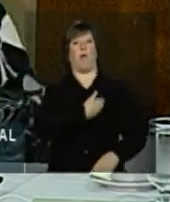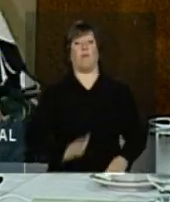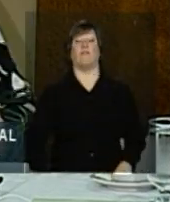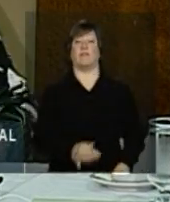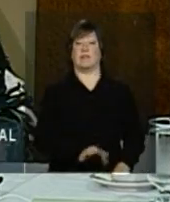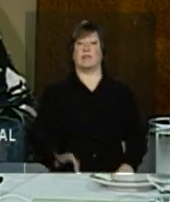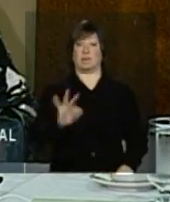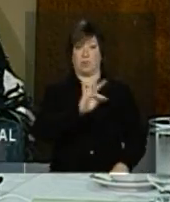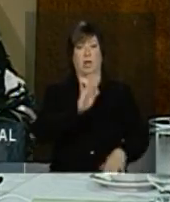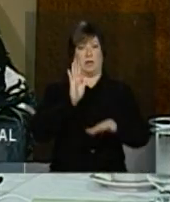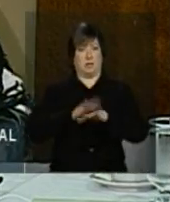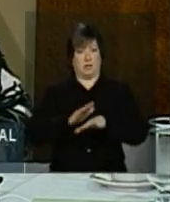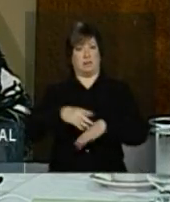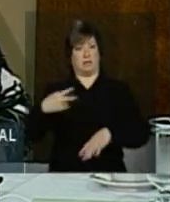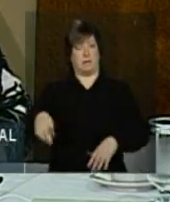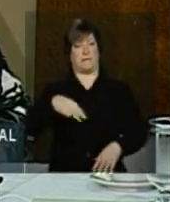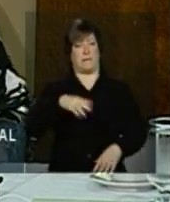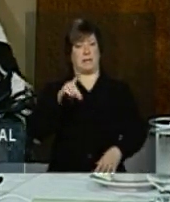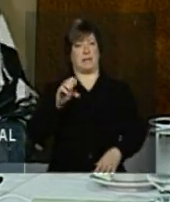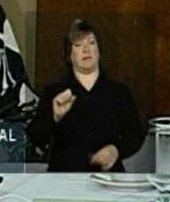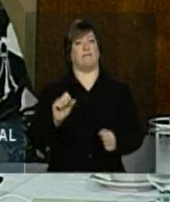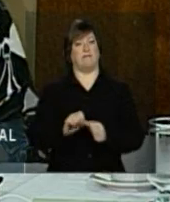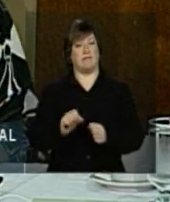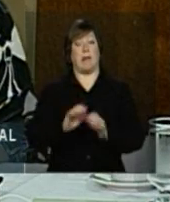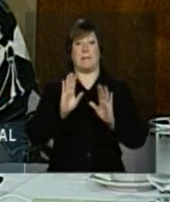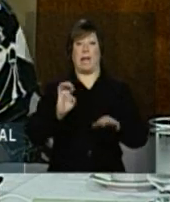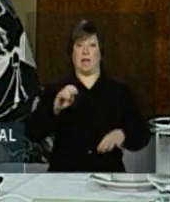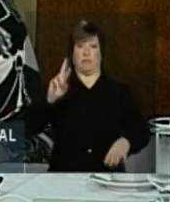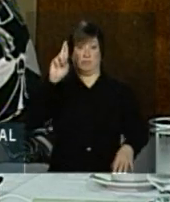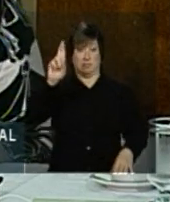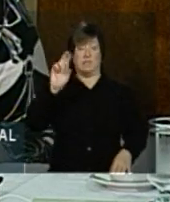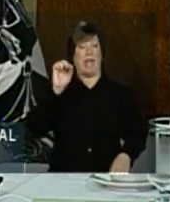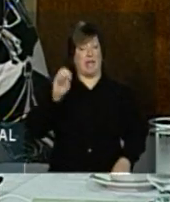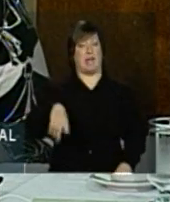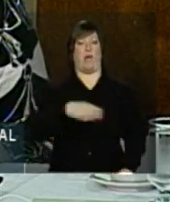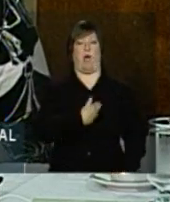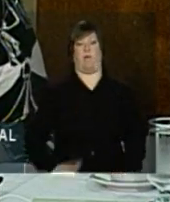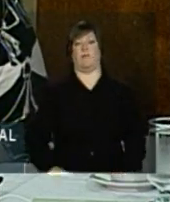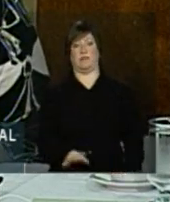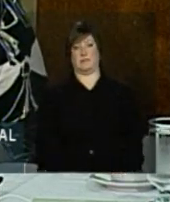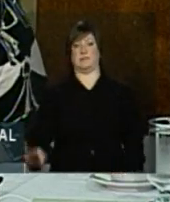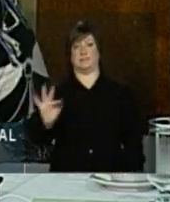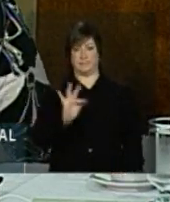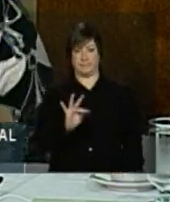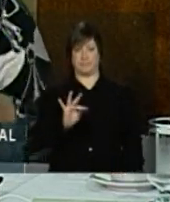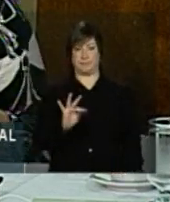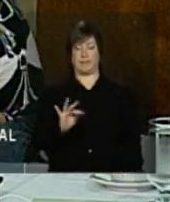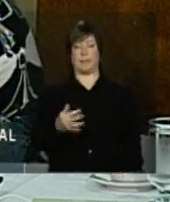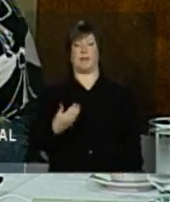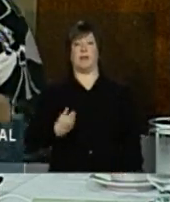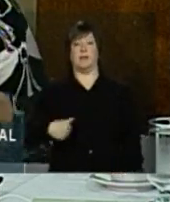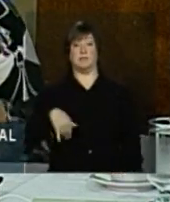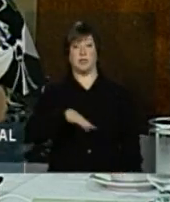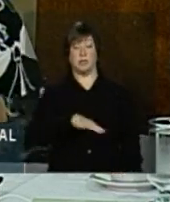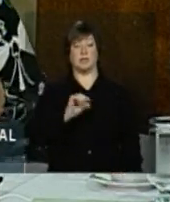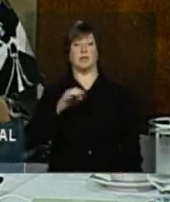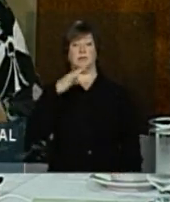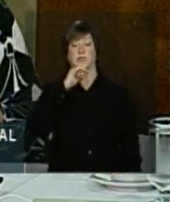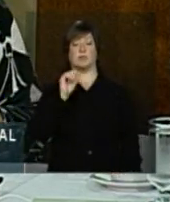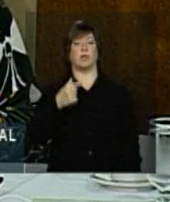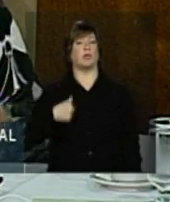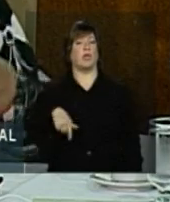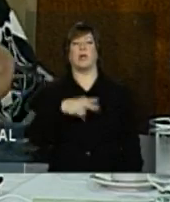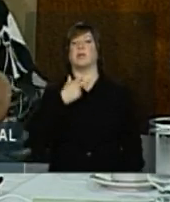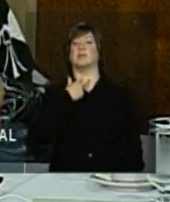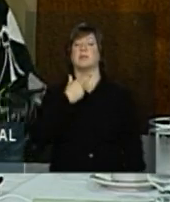Integração Mas é uma ação do Governo Federal nós achamos e achamos que a gente não tem não pode mais uma vez